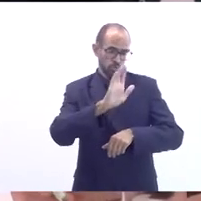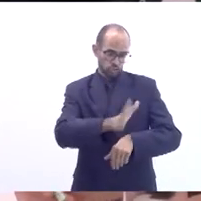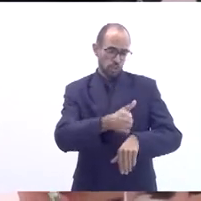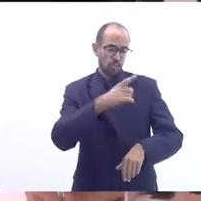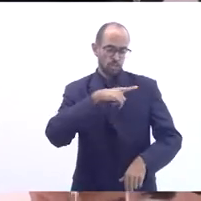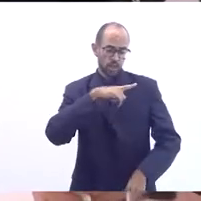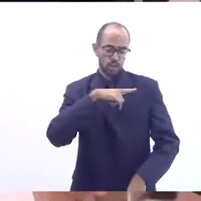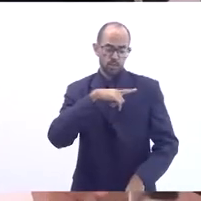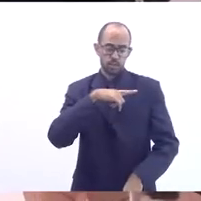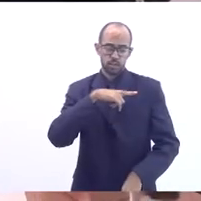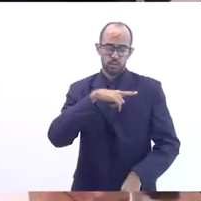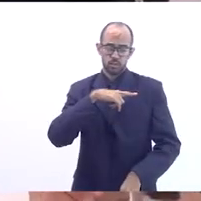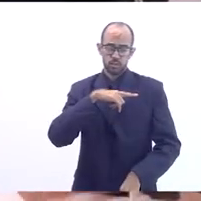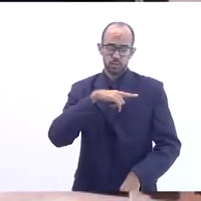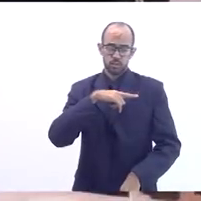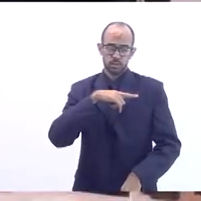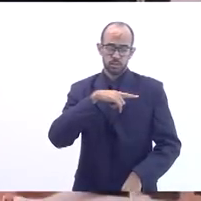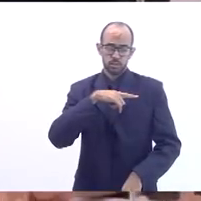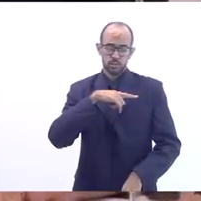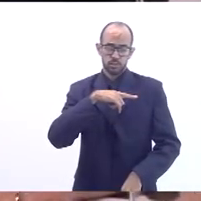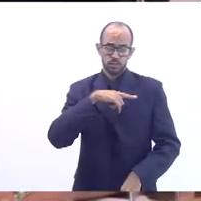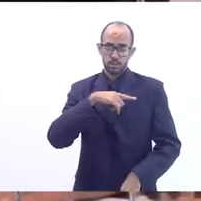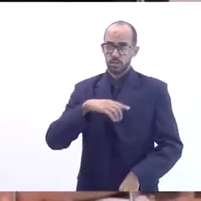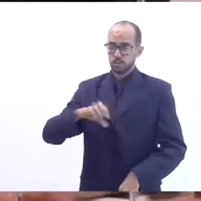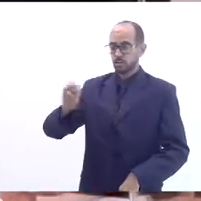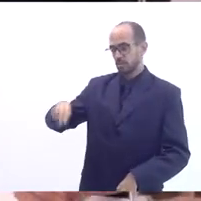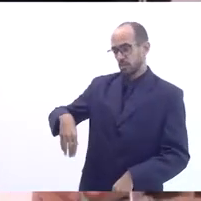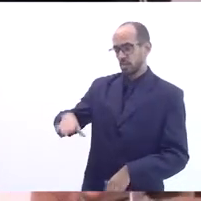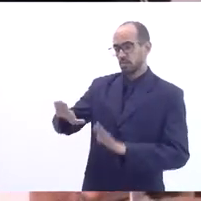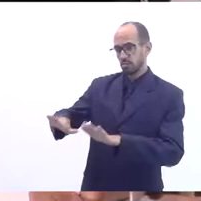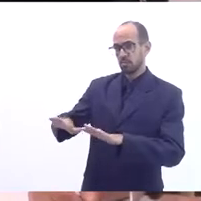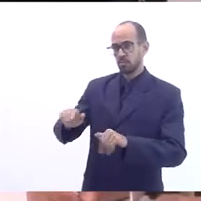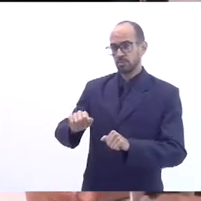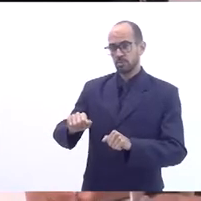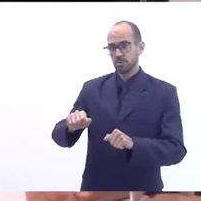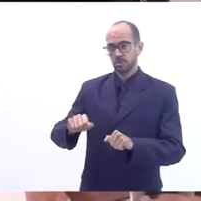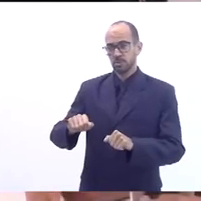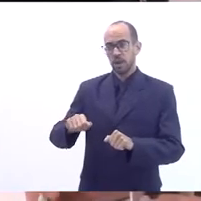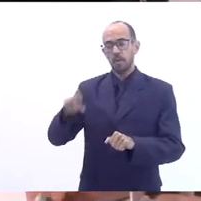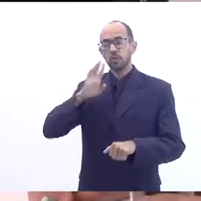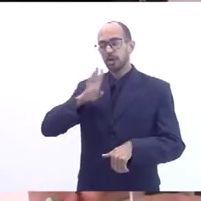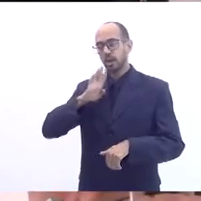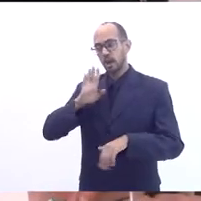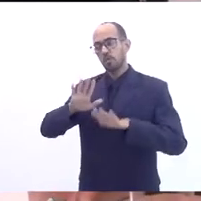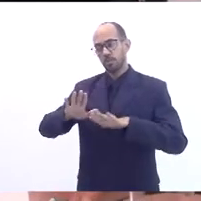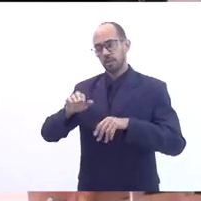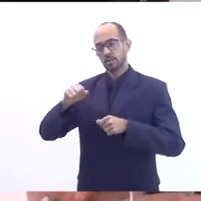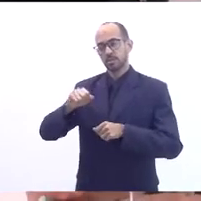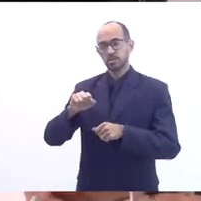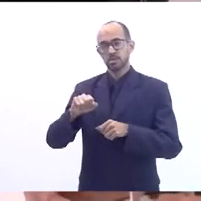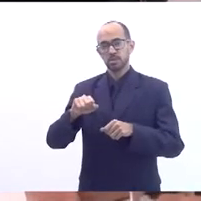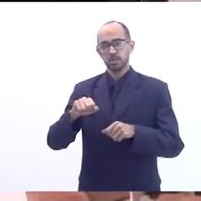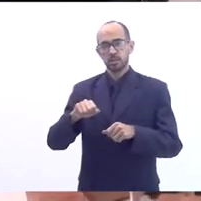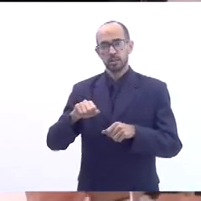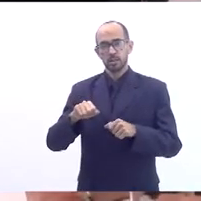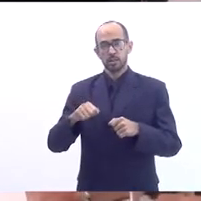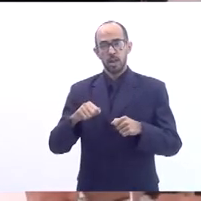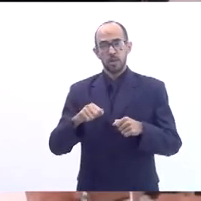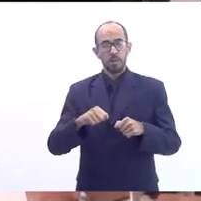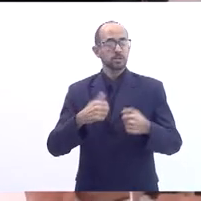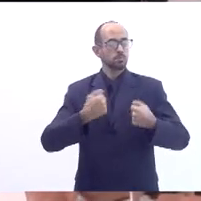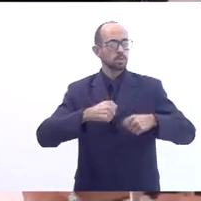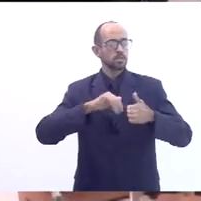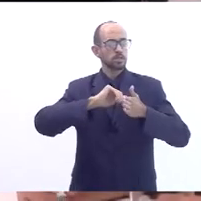forma é mas eu estou disponível na ponta Federal a gente é bacana é uma torta Federal mas tem que ser alguém tem que